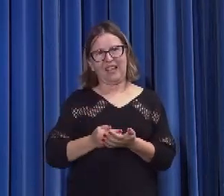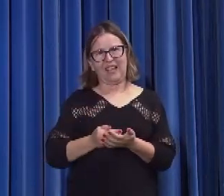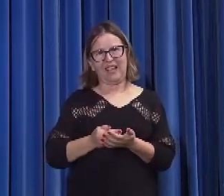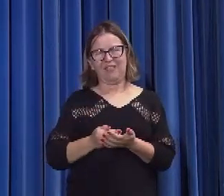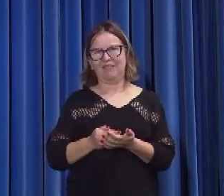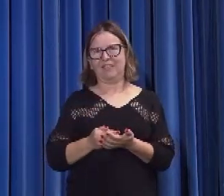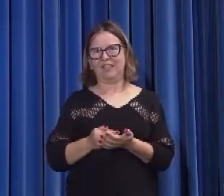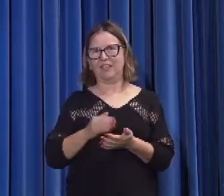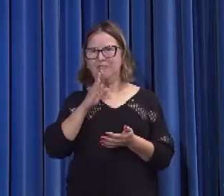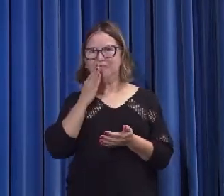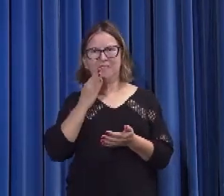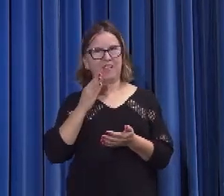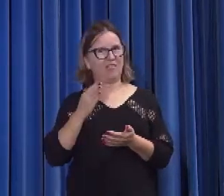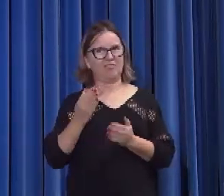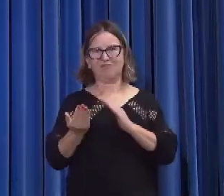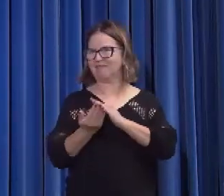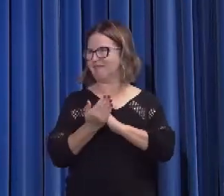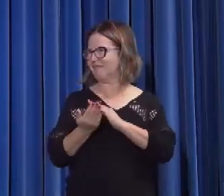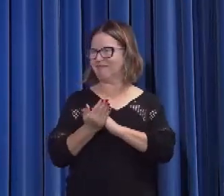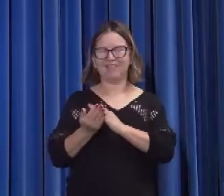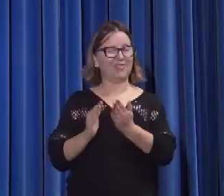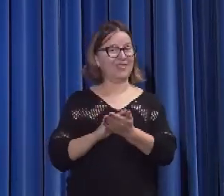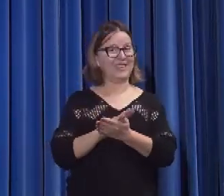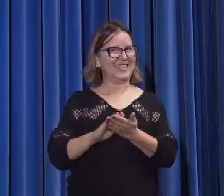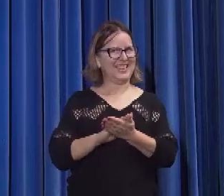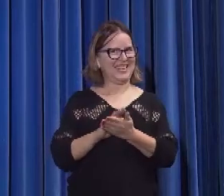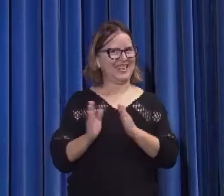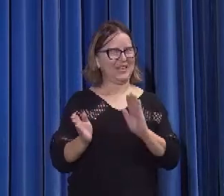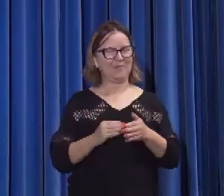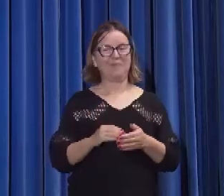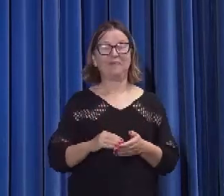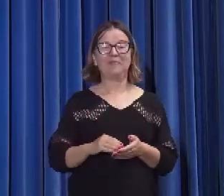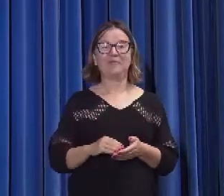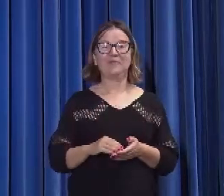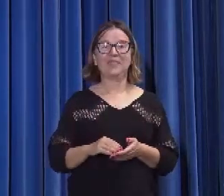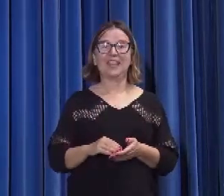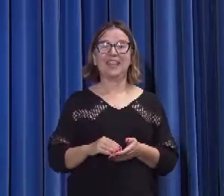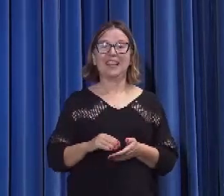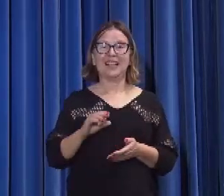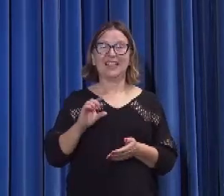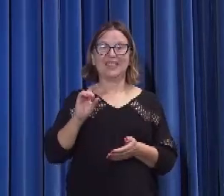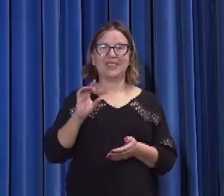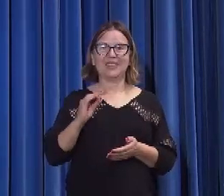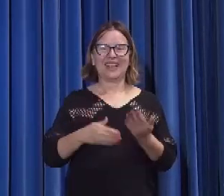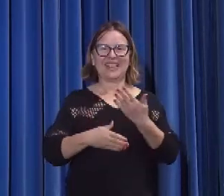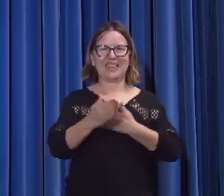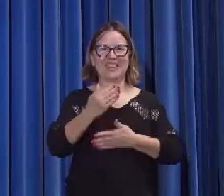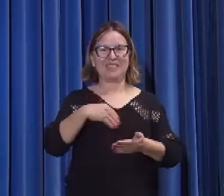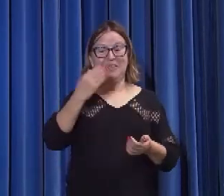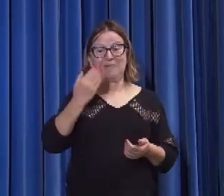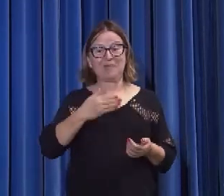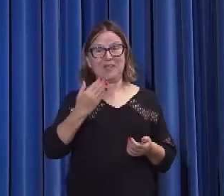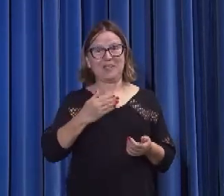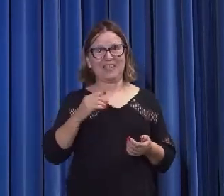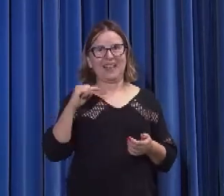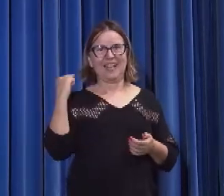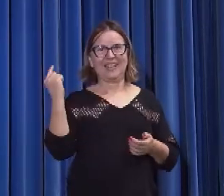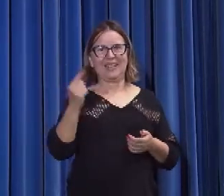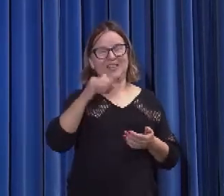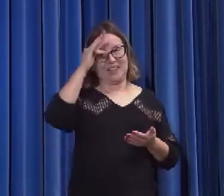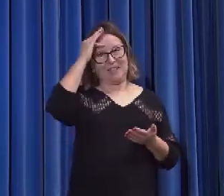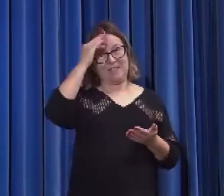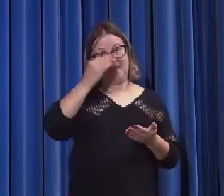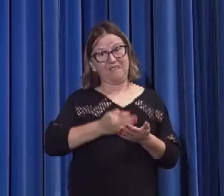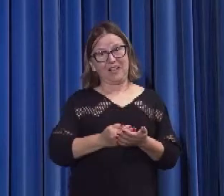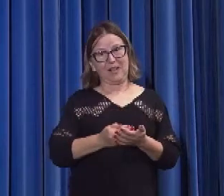ajudar. Então são as provações, através delas é que a nossa fé será provada. E você terá